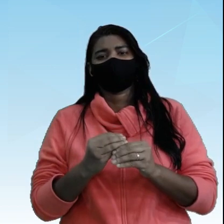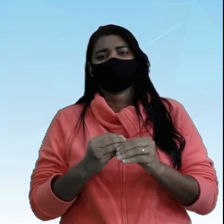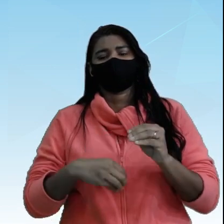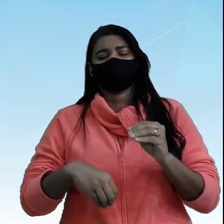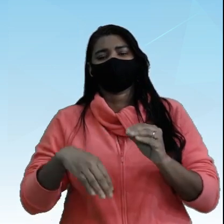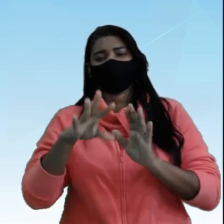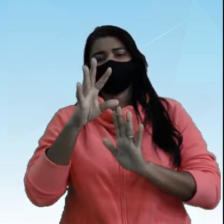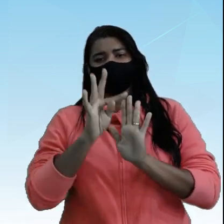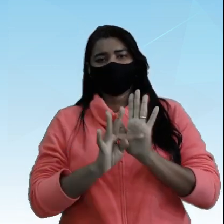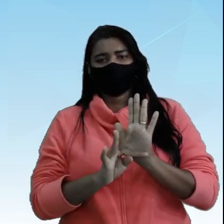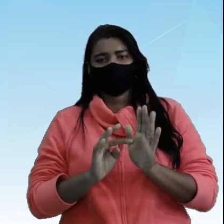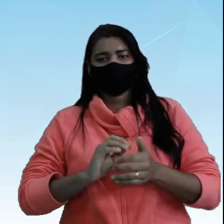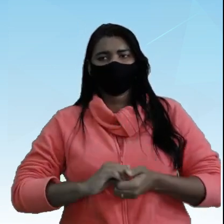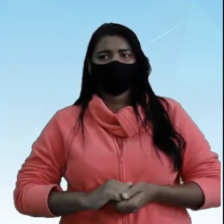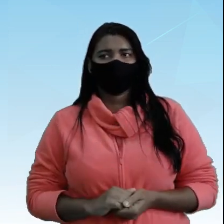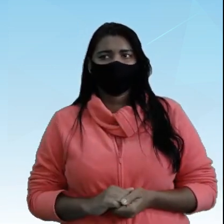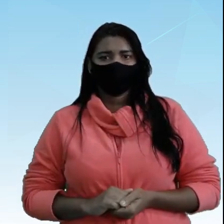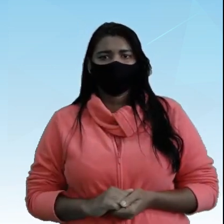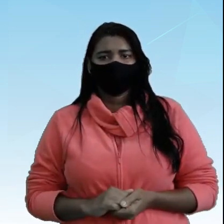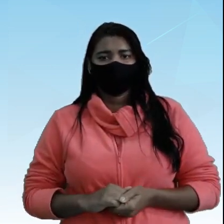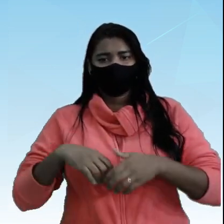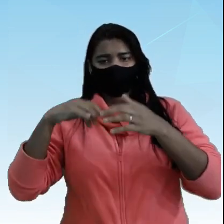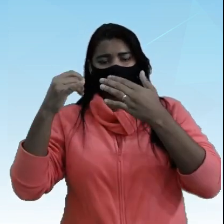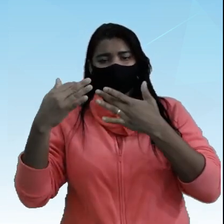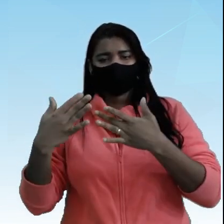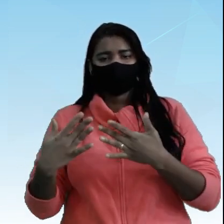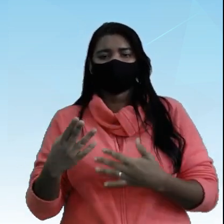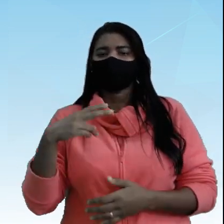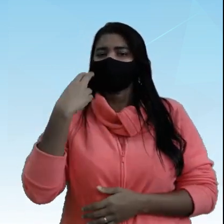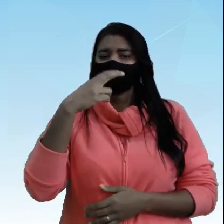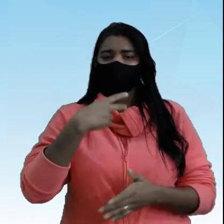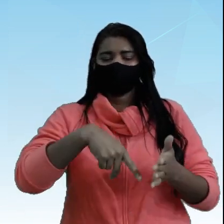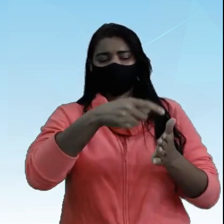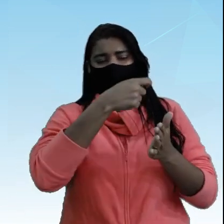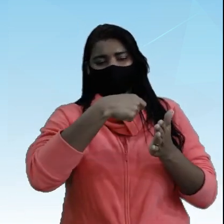tipos textuais, que são narrativo, descritivo,